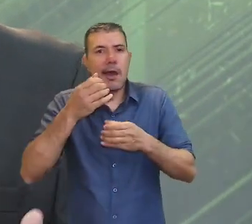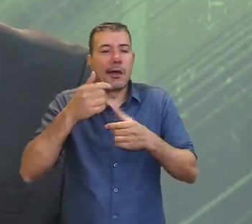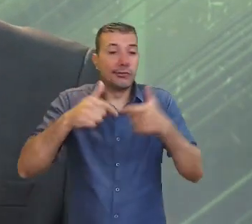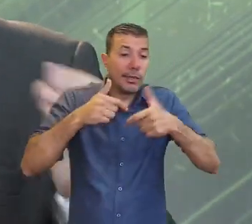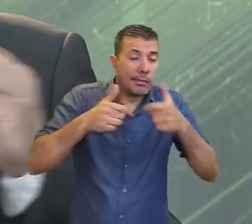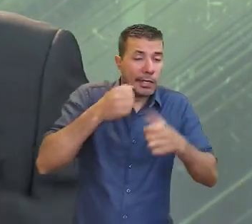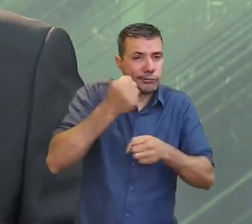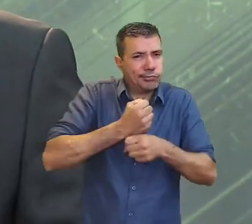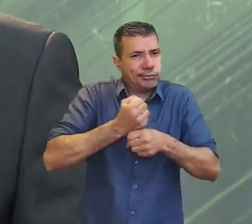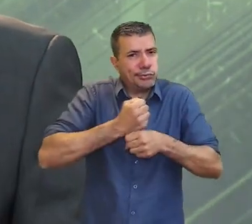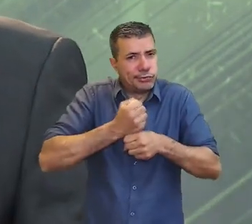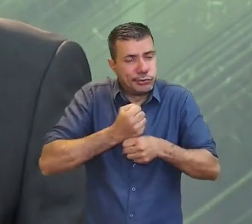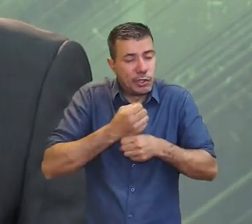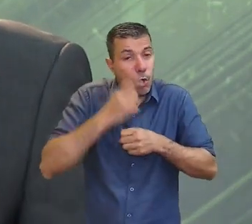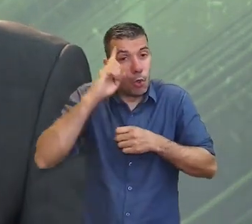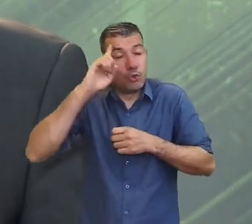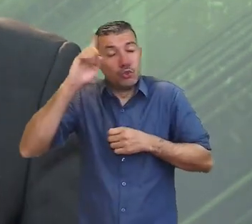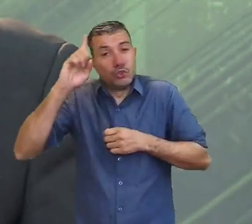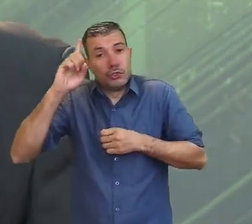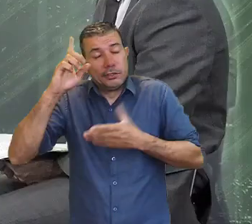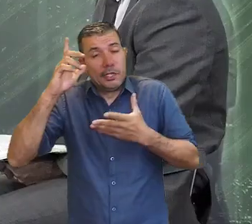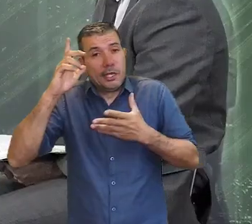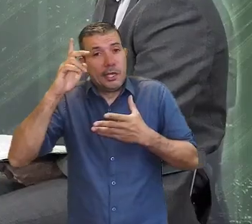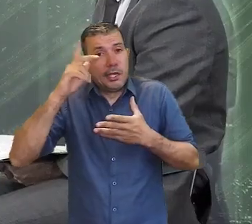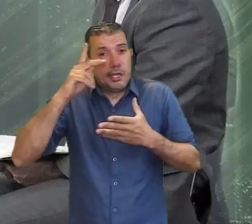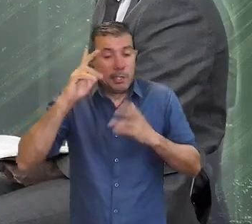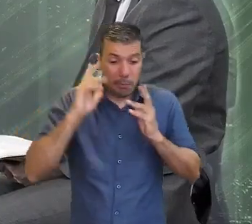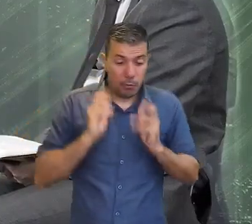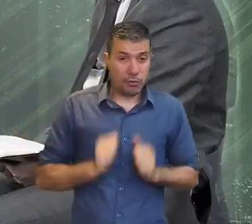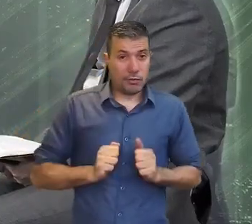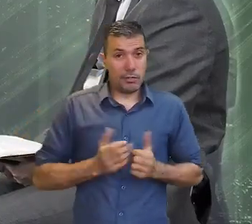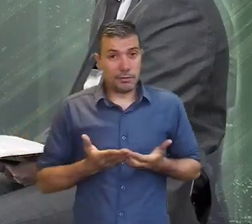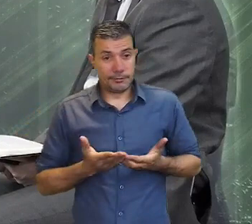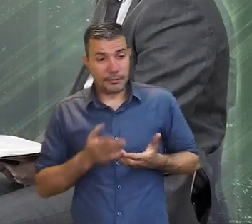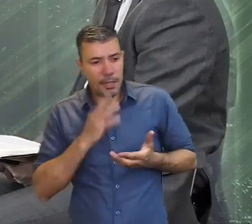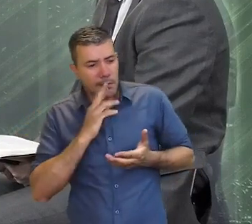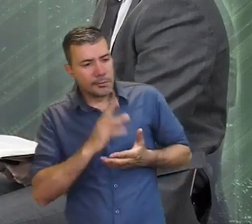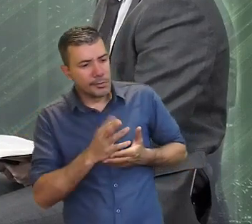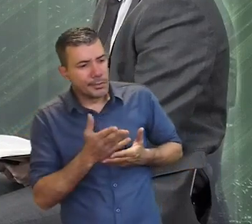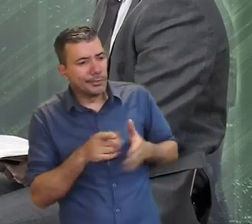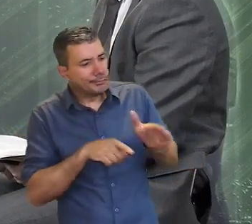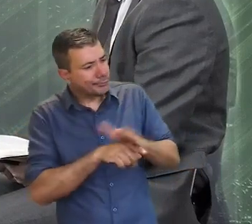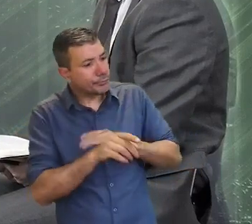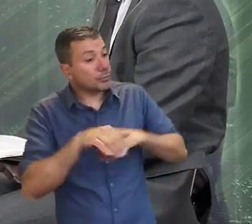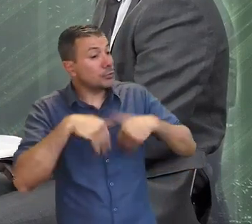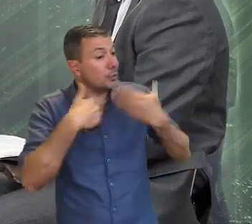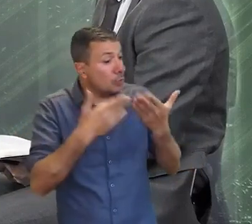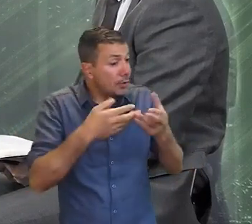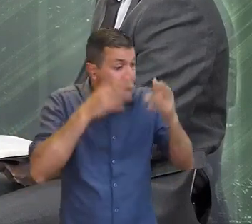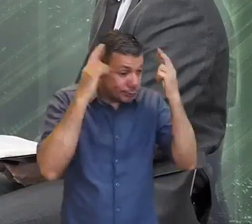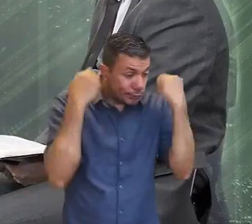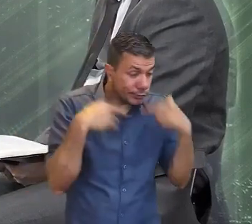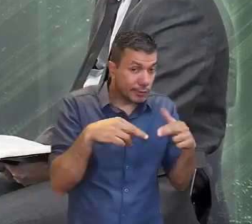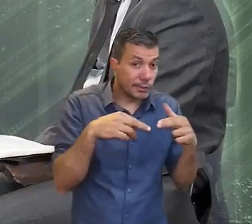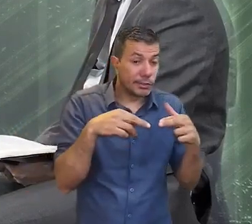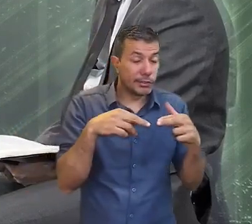dia da expiação ou o dia da purificação. Pode falar, pastor. Não, só complementando a sua resposta, que o senhor perguntou quantos cordeiros, a gente falou de dois, mas na